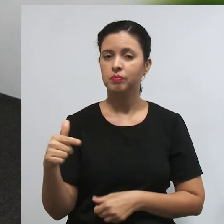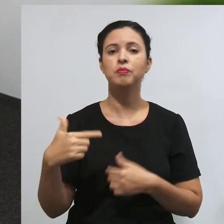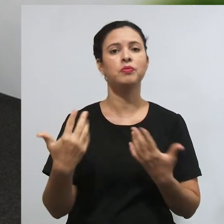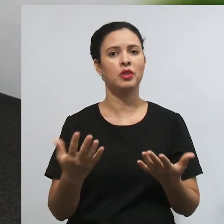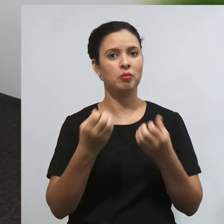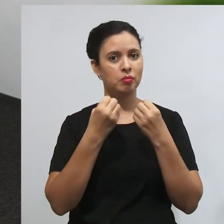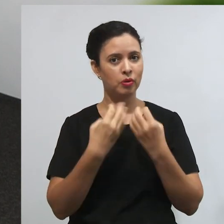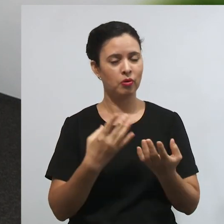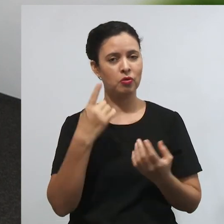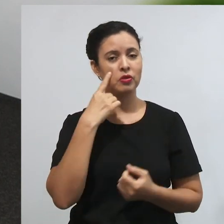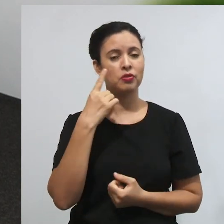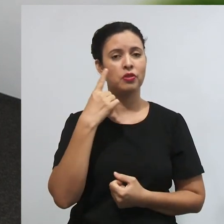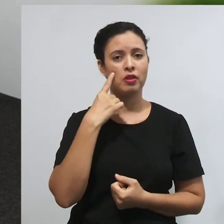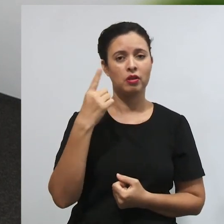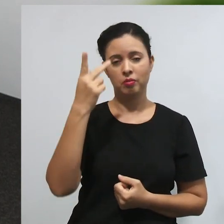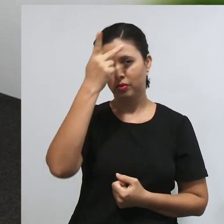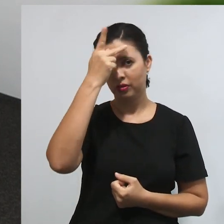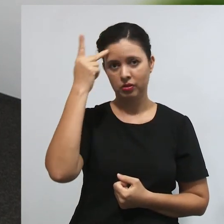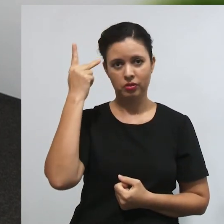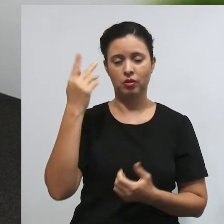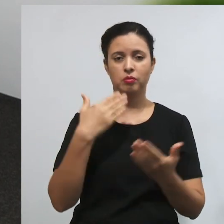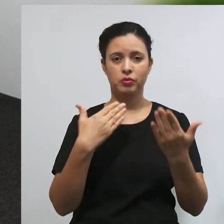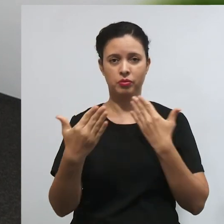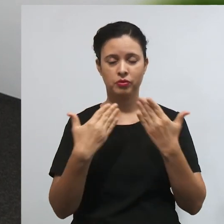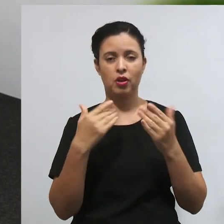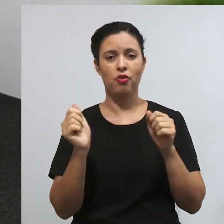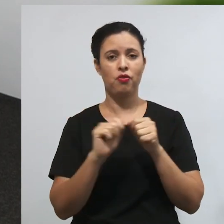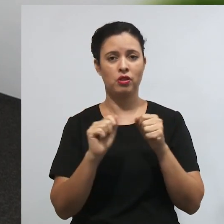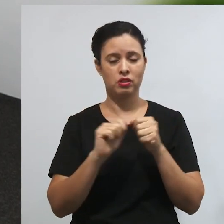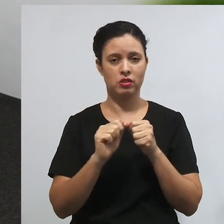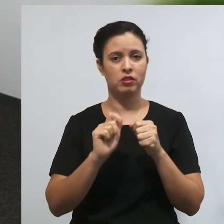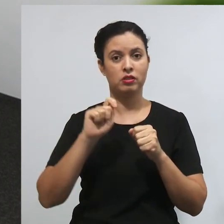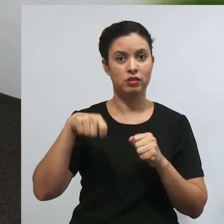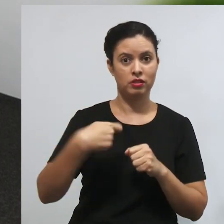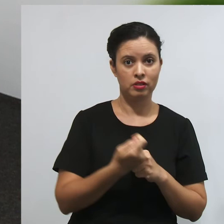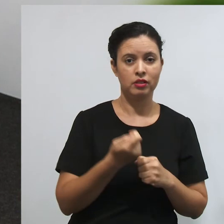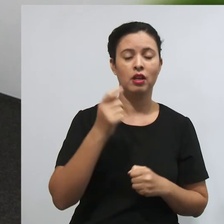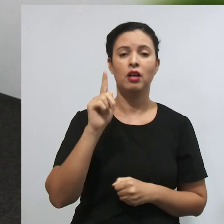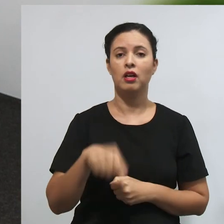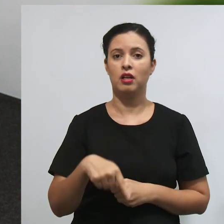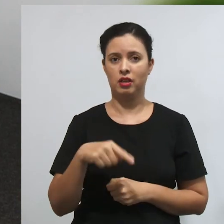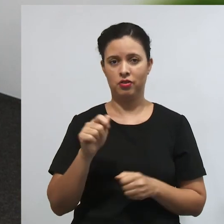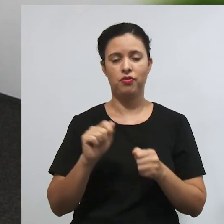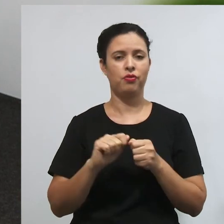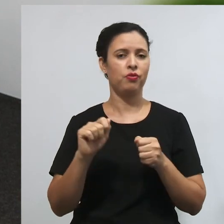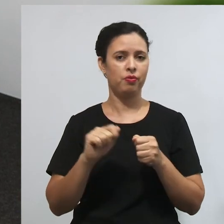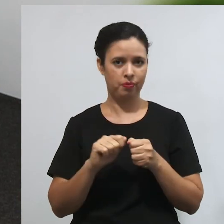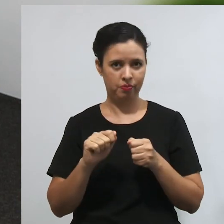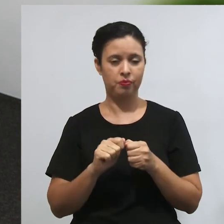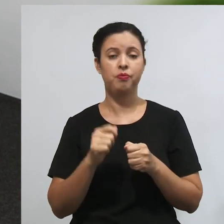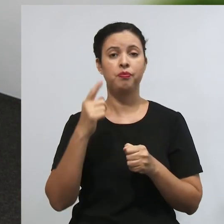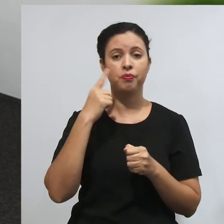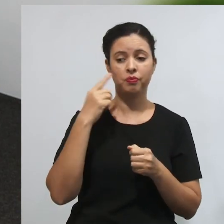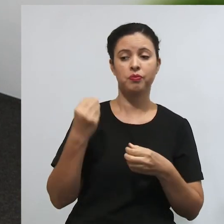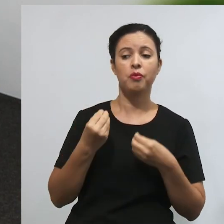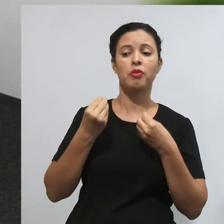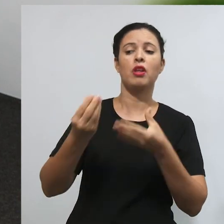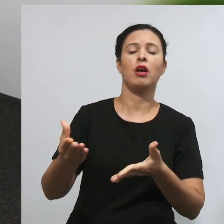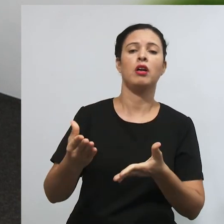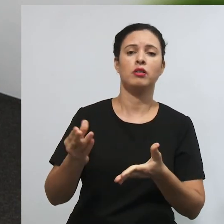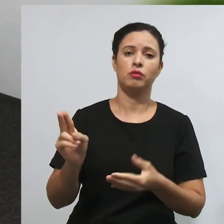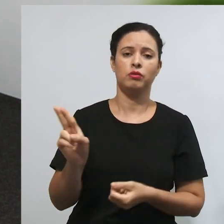é bom você conversar e a gente construir esse sinal, porque esse sinal ele é construído, ele vai ser dado